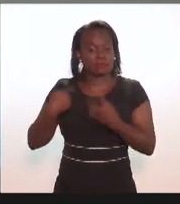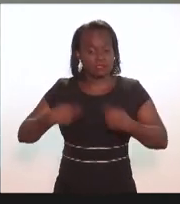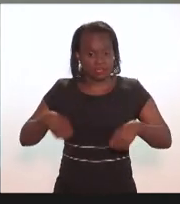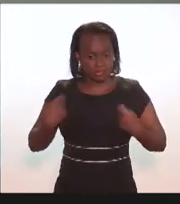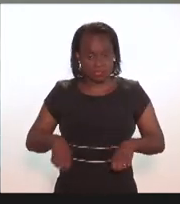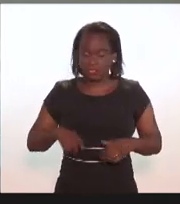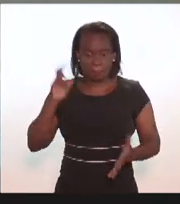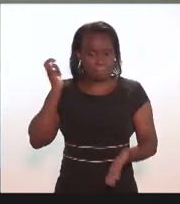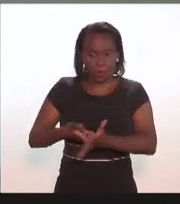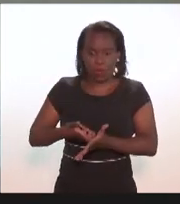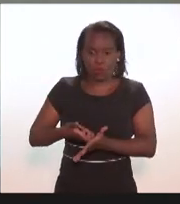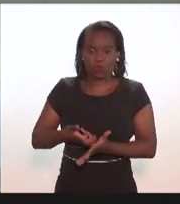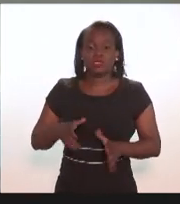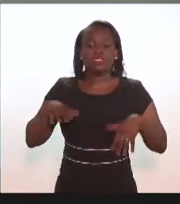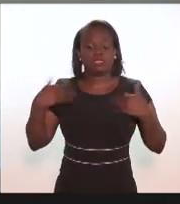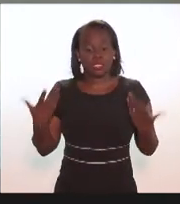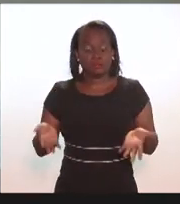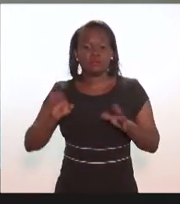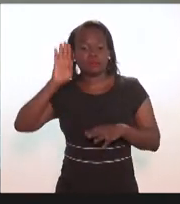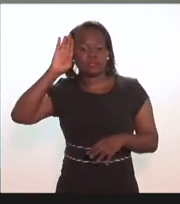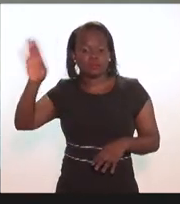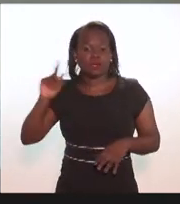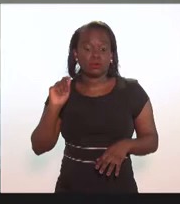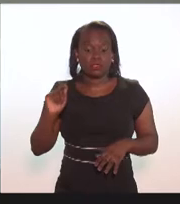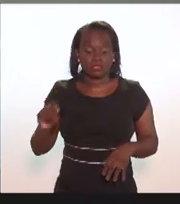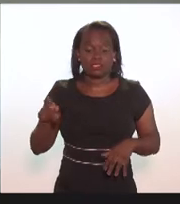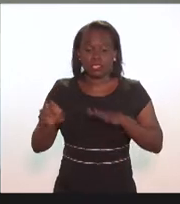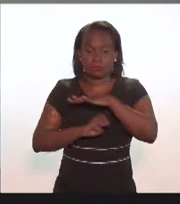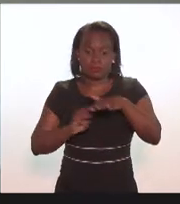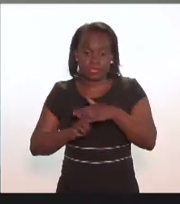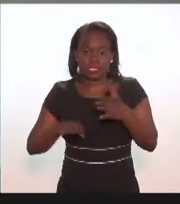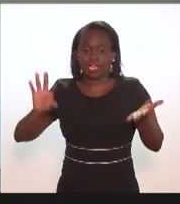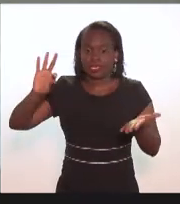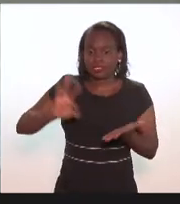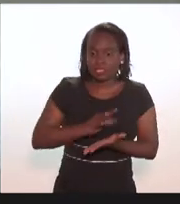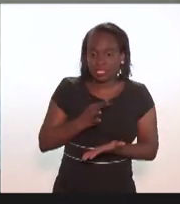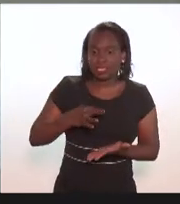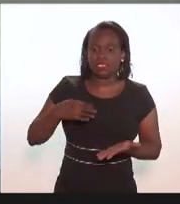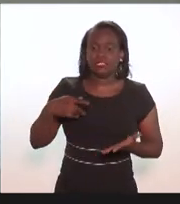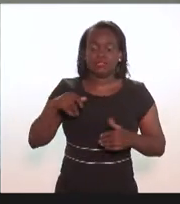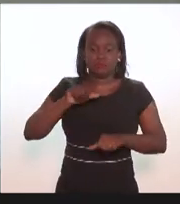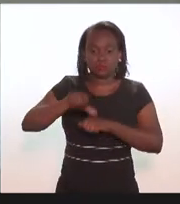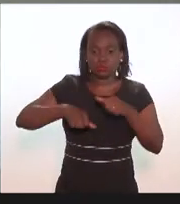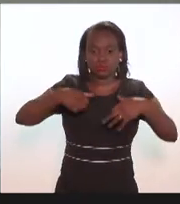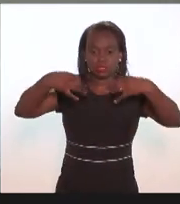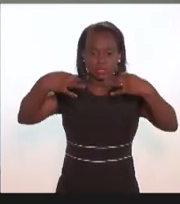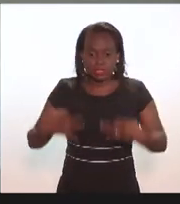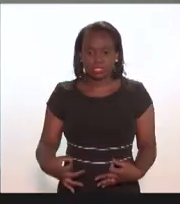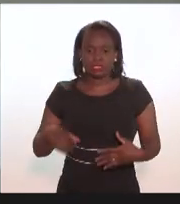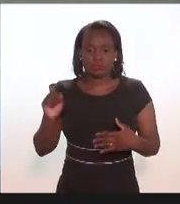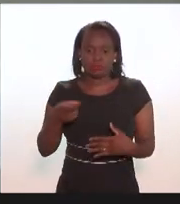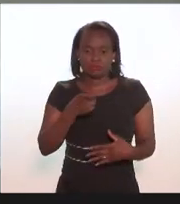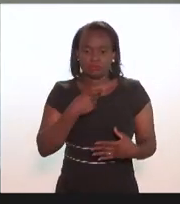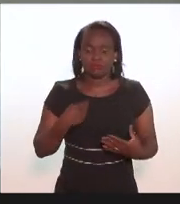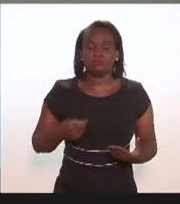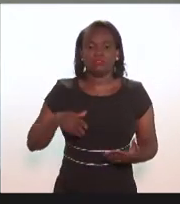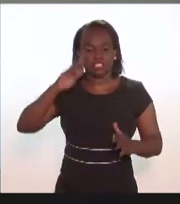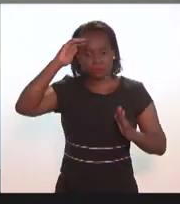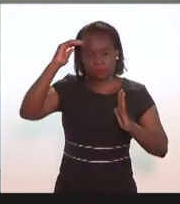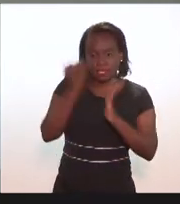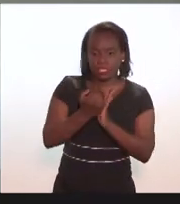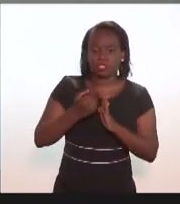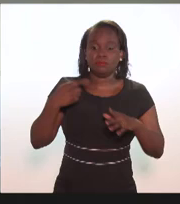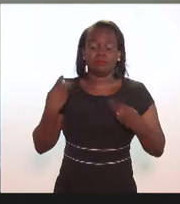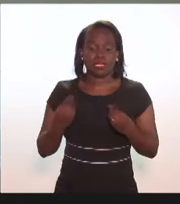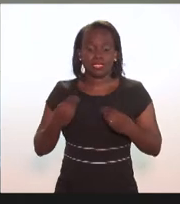pago de uma vez só e, acima de tudo, essas empresas assinassem um termo de ajuste de conduta tributário para que, a partir